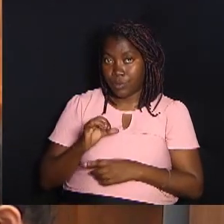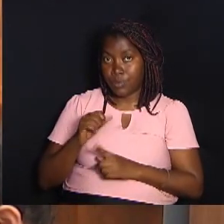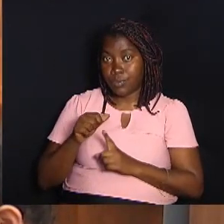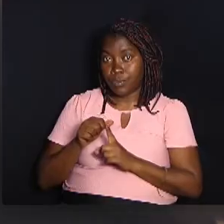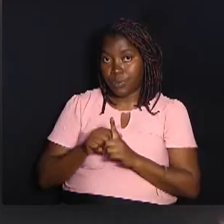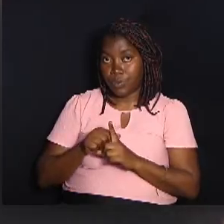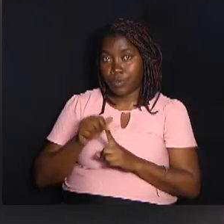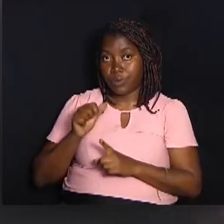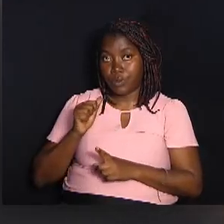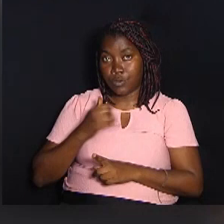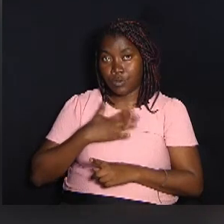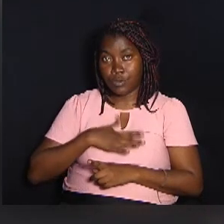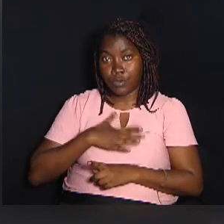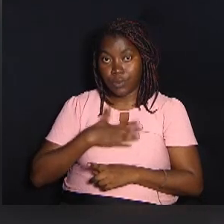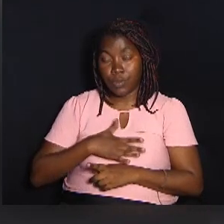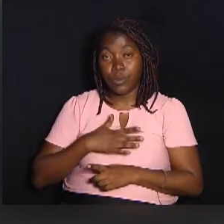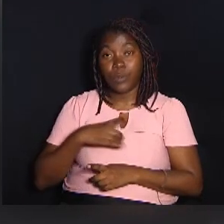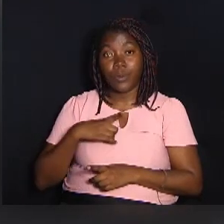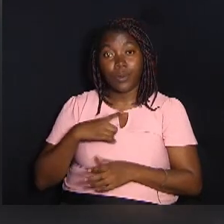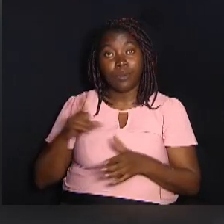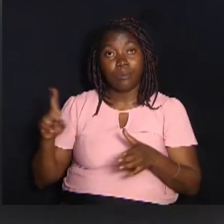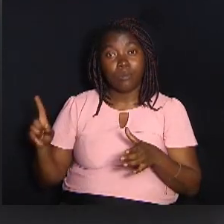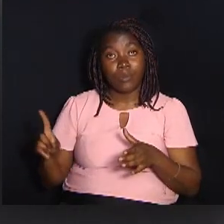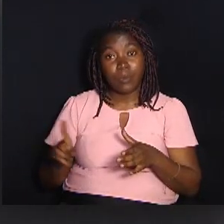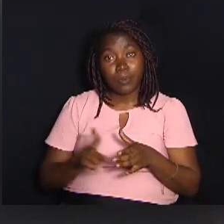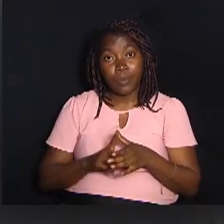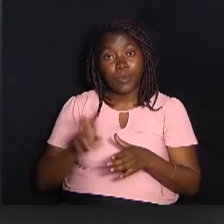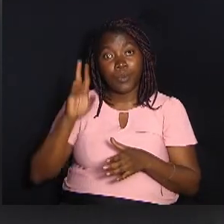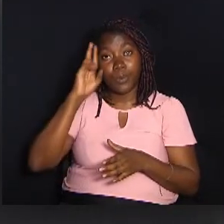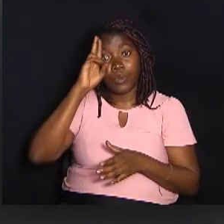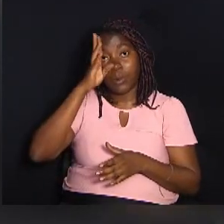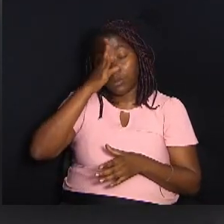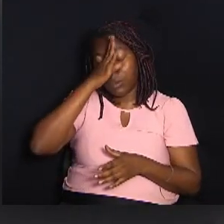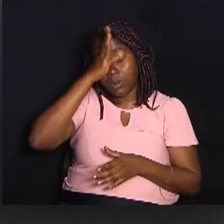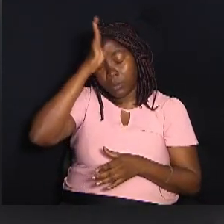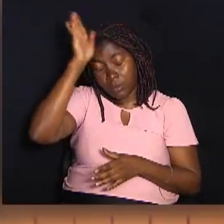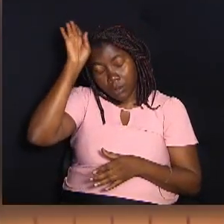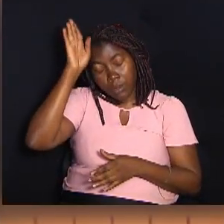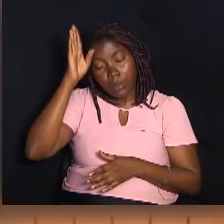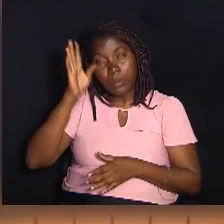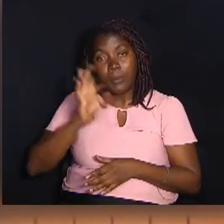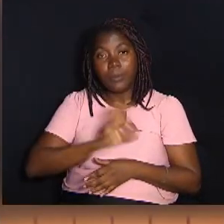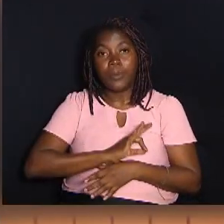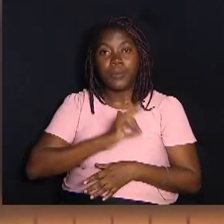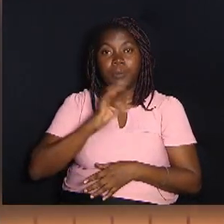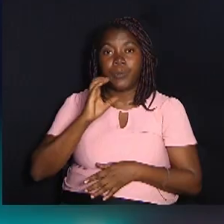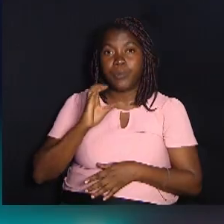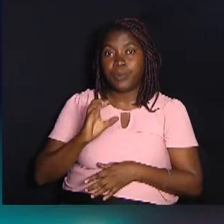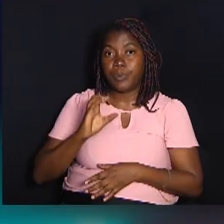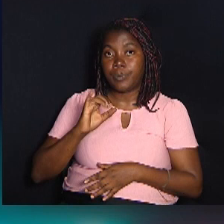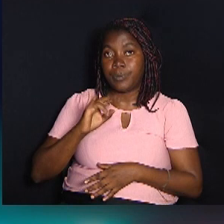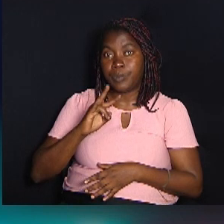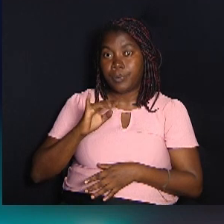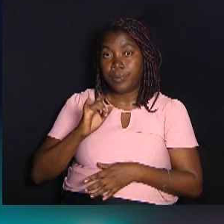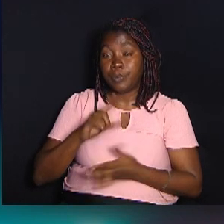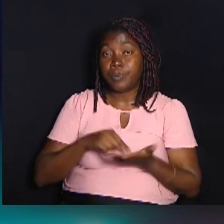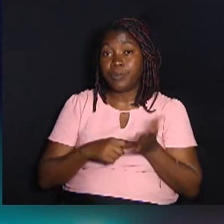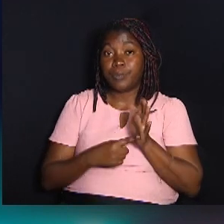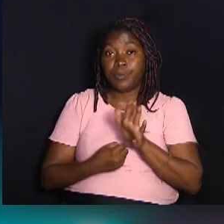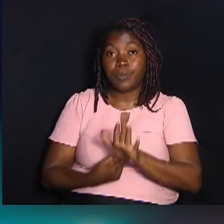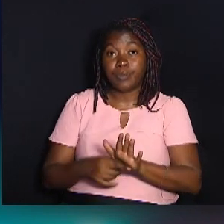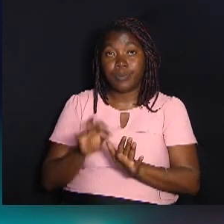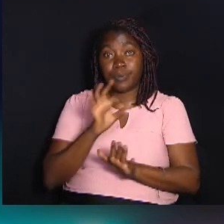agosto e contou com a participação de representantes do corpo de bombeiros e da Polícia Civil que apresentaram as